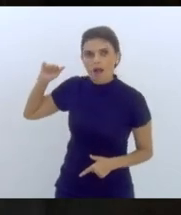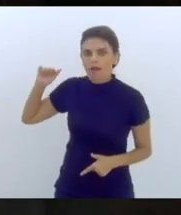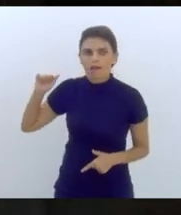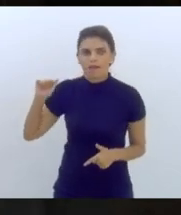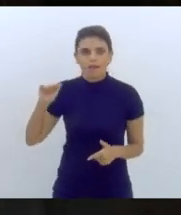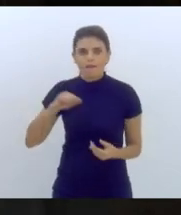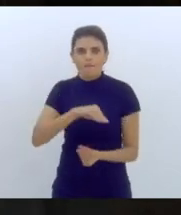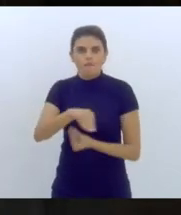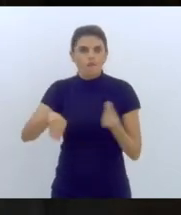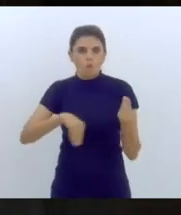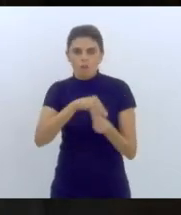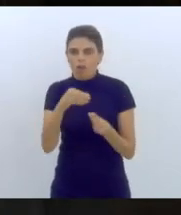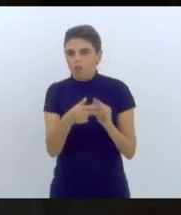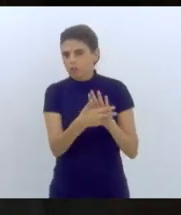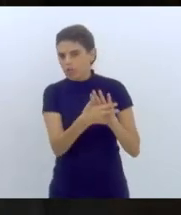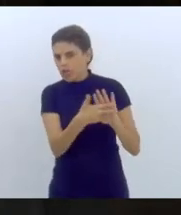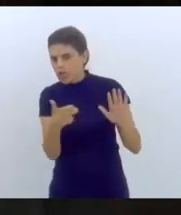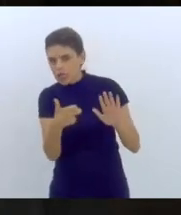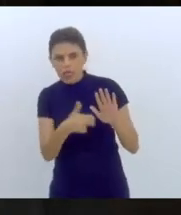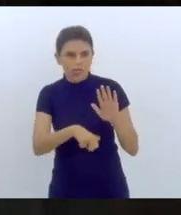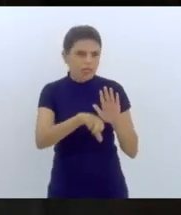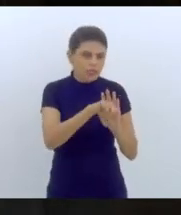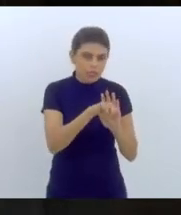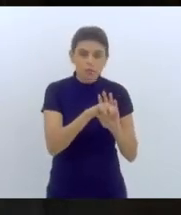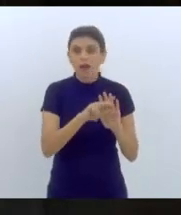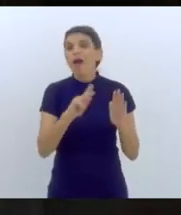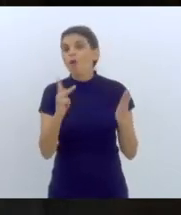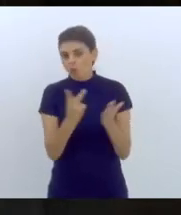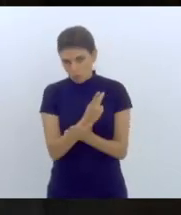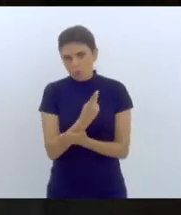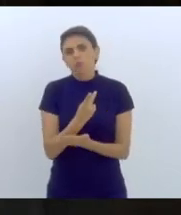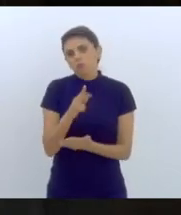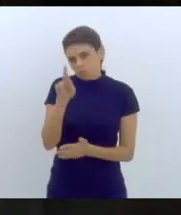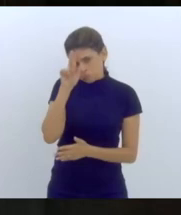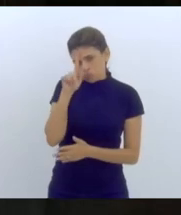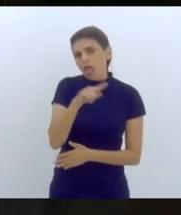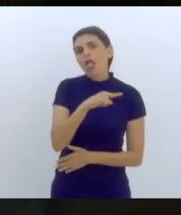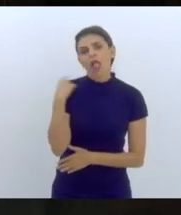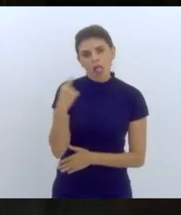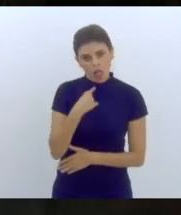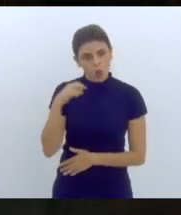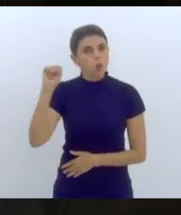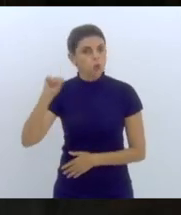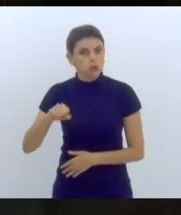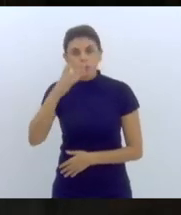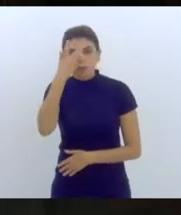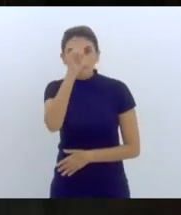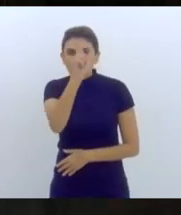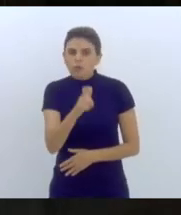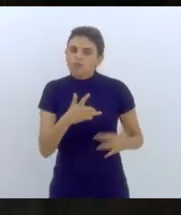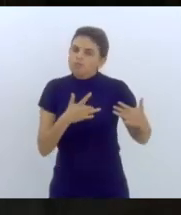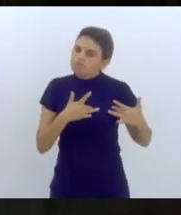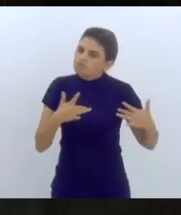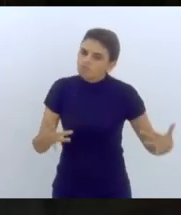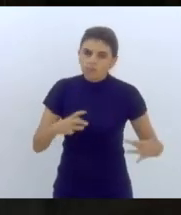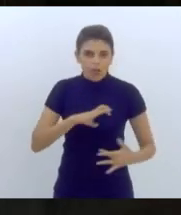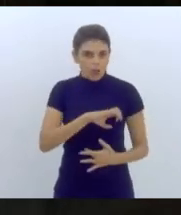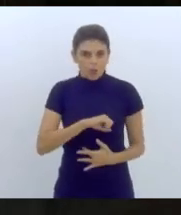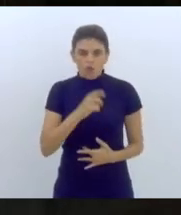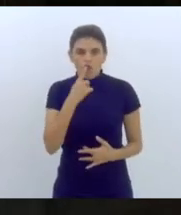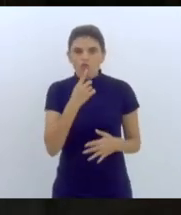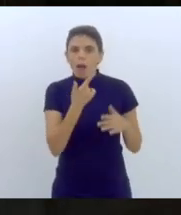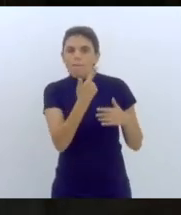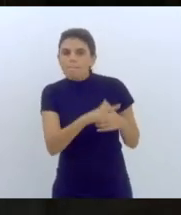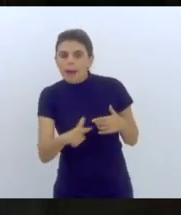criminalidade, nunca se envolveu com nada disso, que cometeu erros na vida dele, mas que, acima de tudo, foi uma pessoa muito amorosa. Não vou falar mais dele aqui